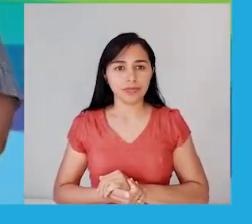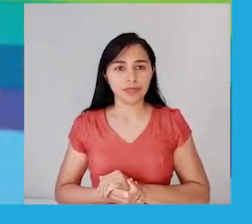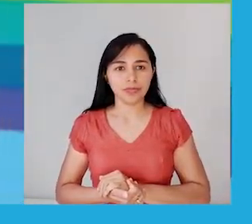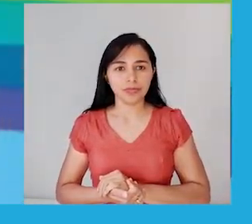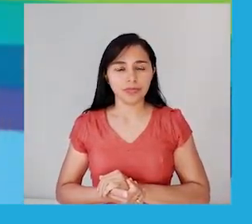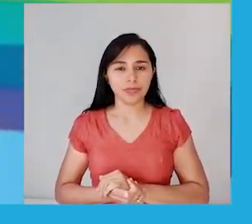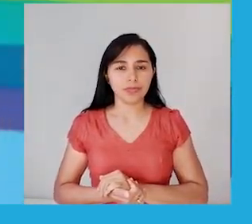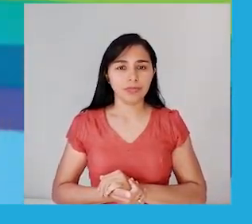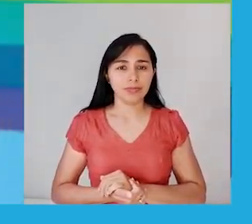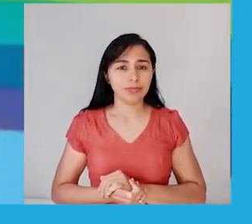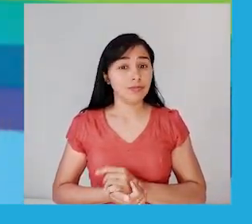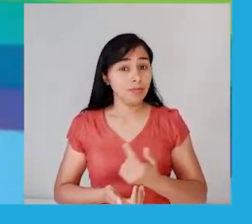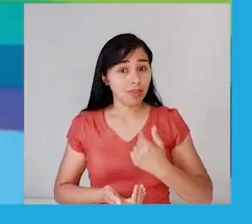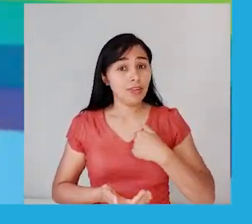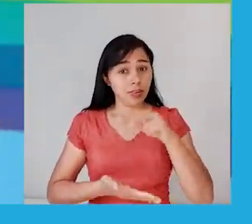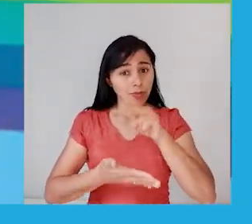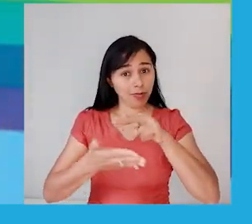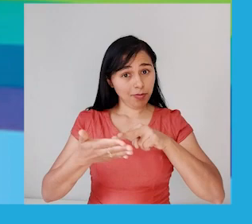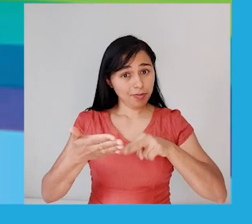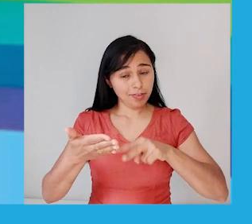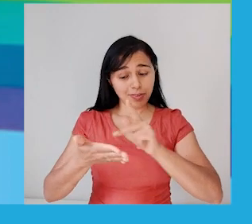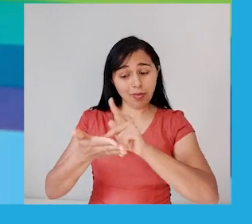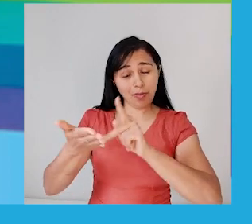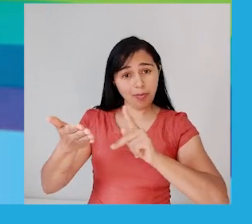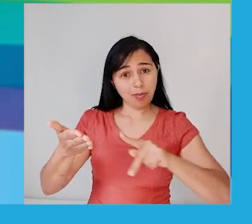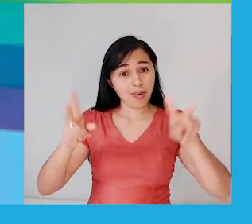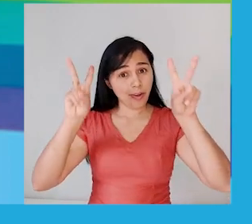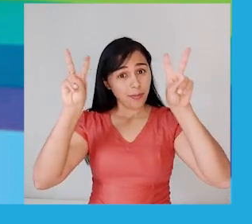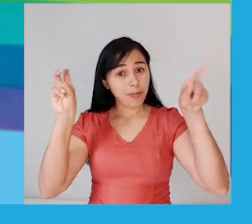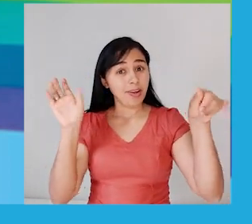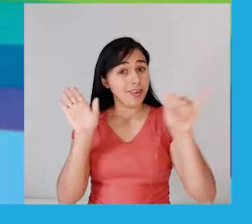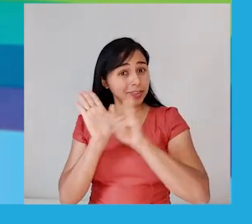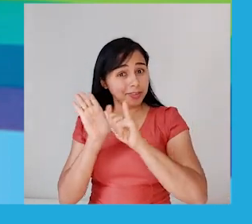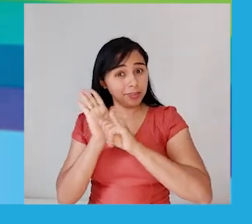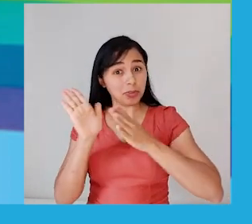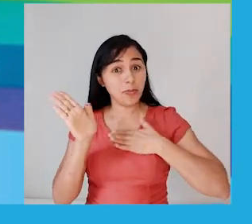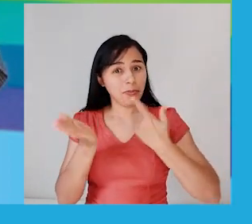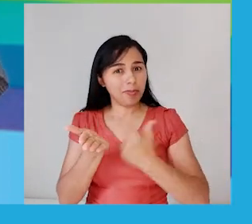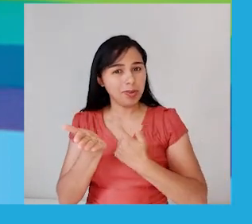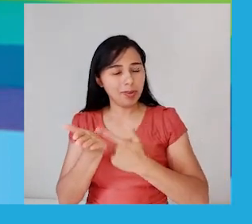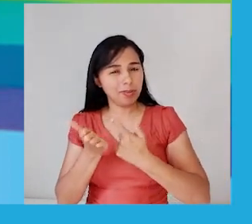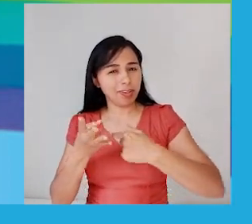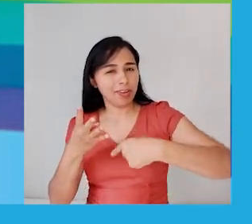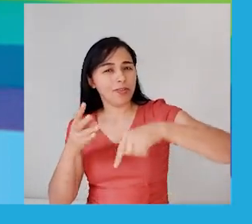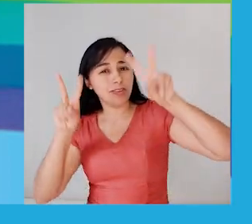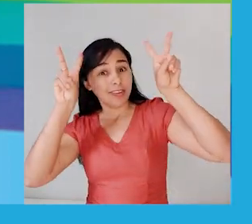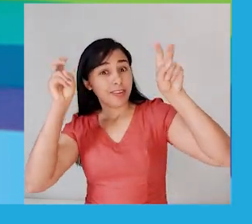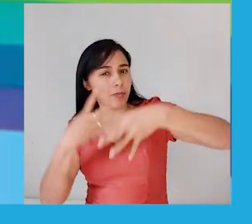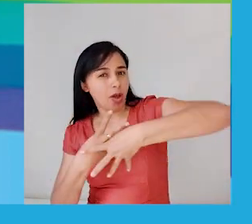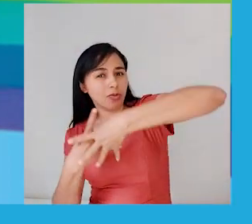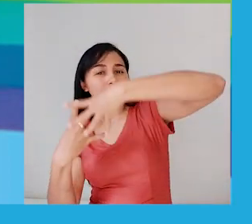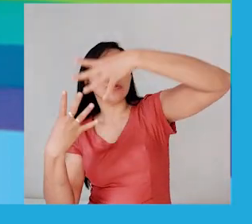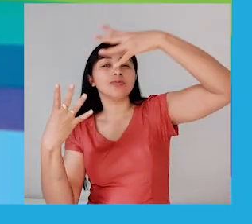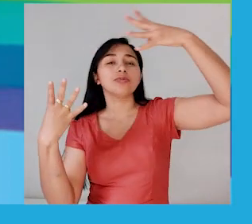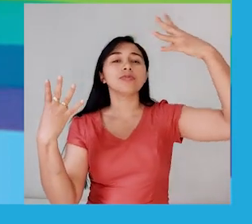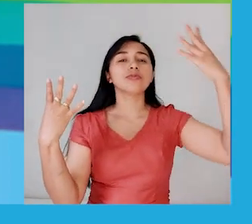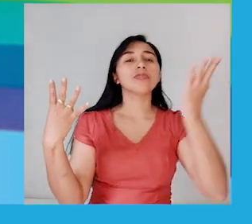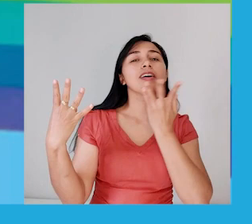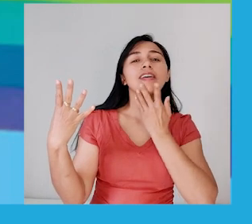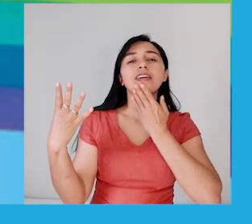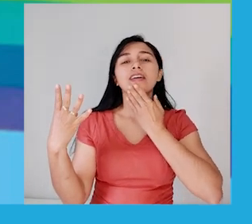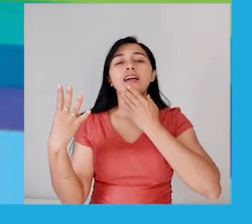Eu vou ler para vocês Identidade, do meu livro Cavalgando o Arco-Íris. Às